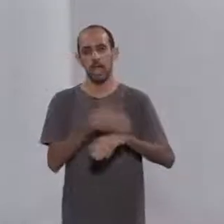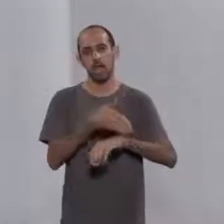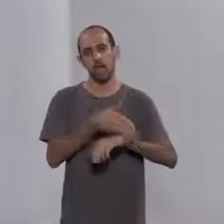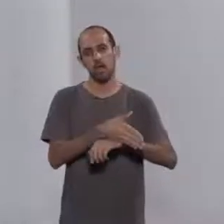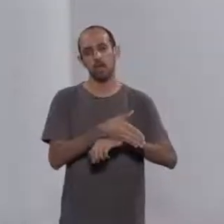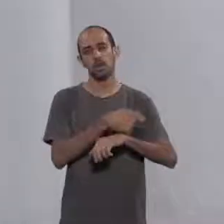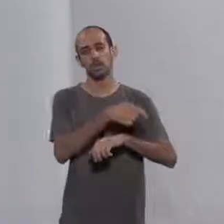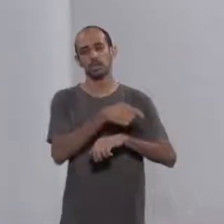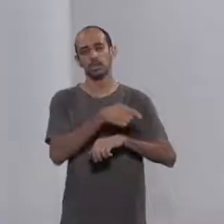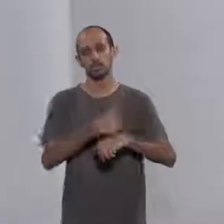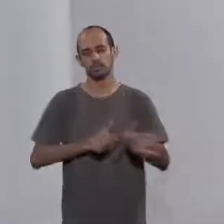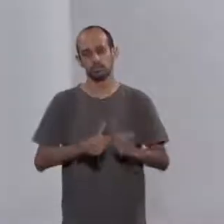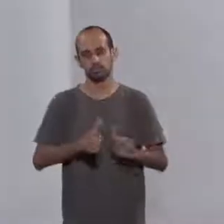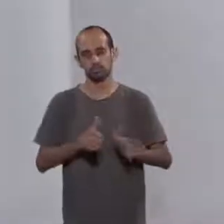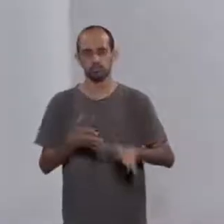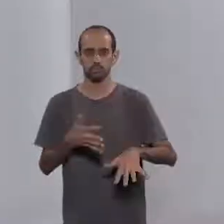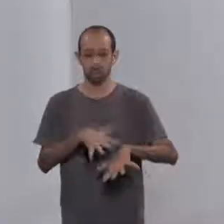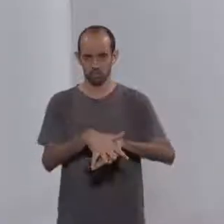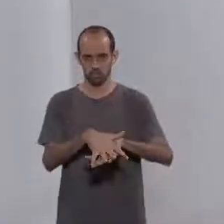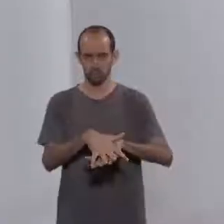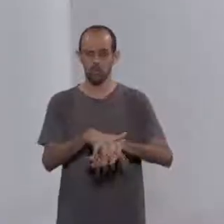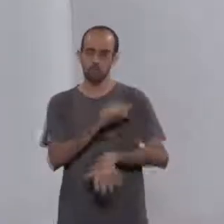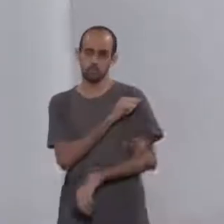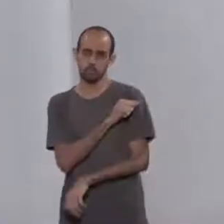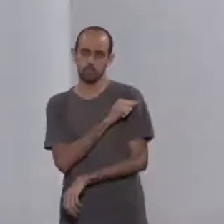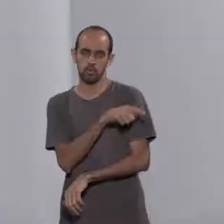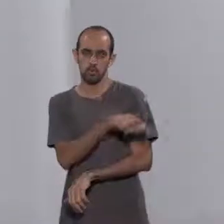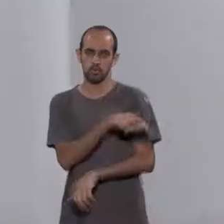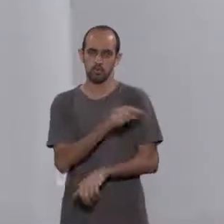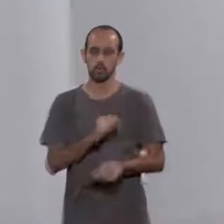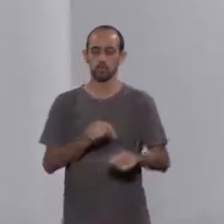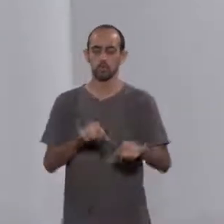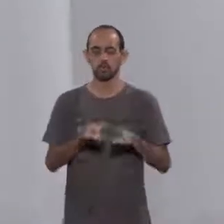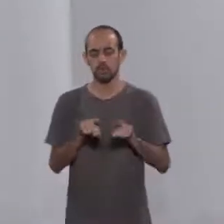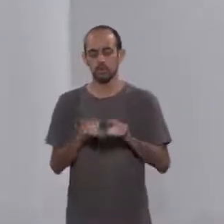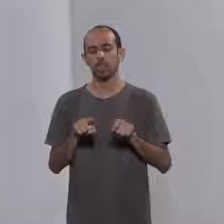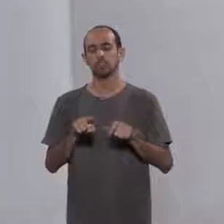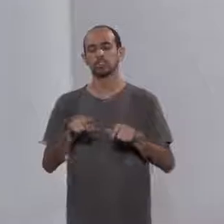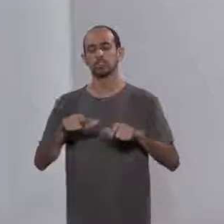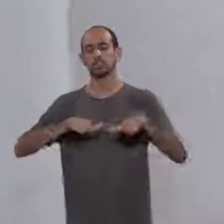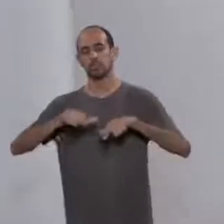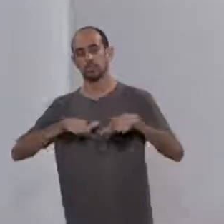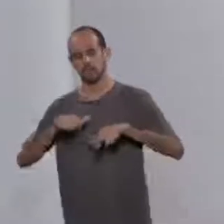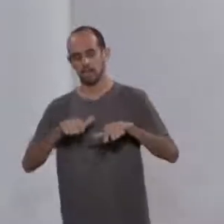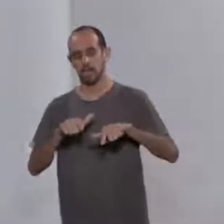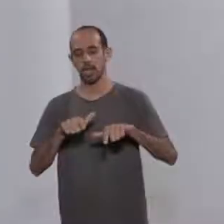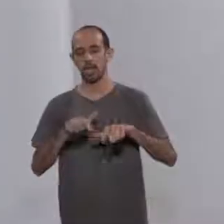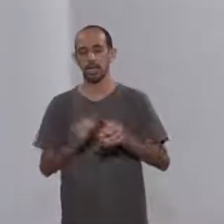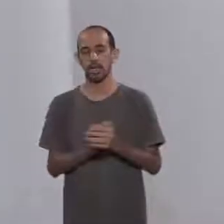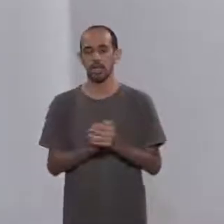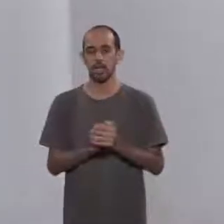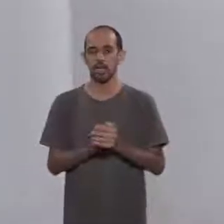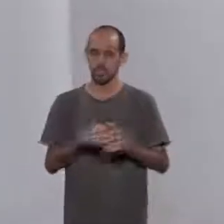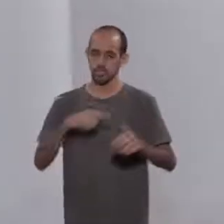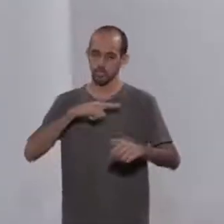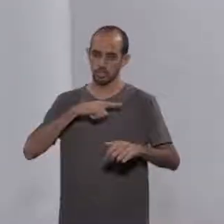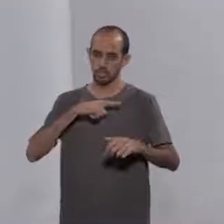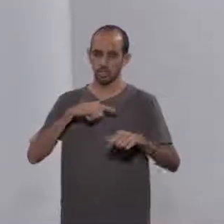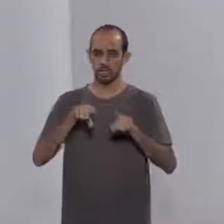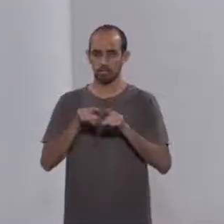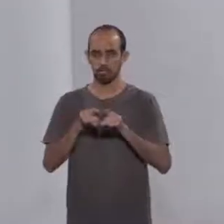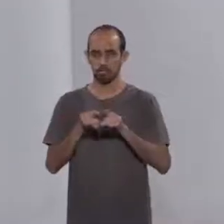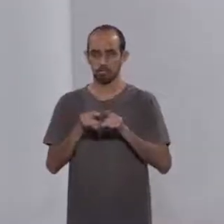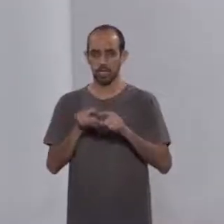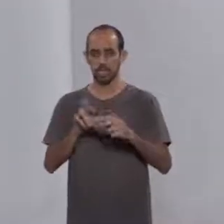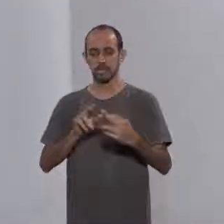potencializa é a independência do aluno. Então, assim, a gente também já está trabalhando com isso. A gente tem alguns polos